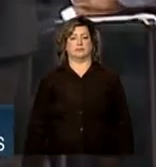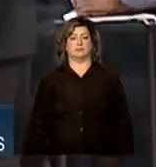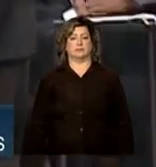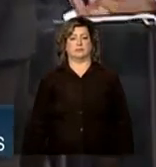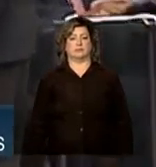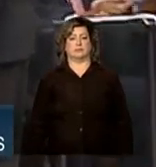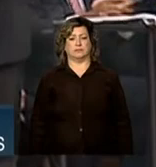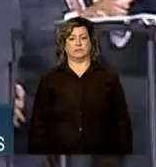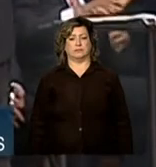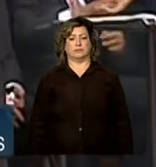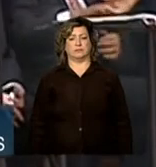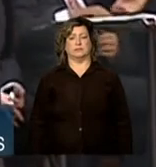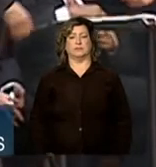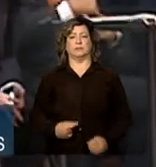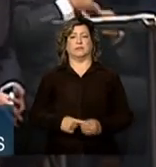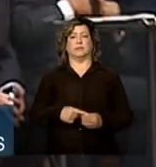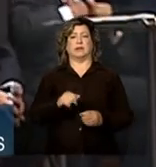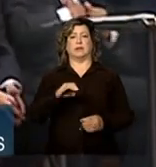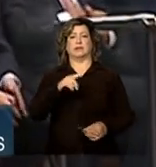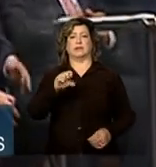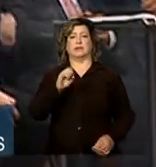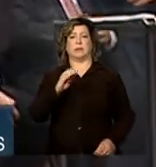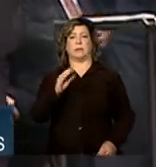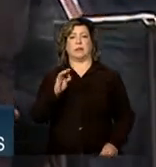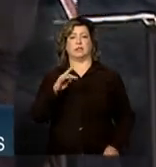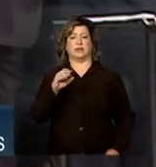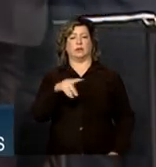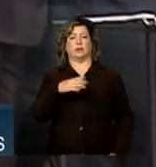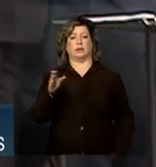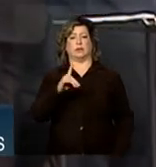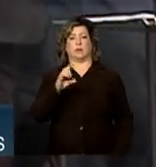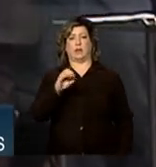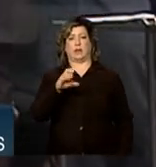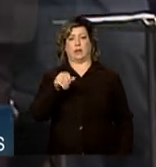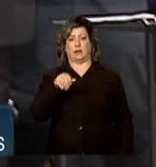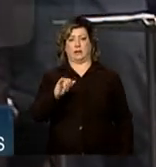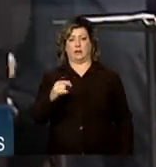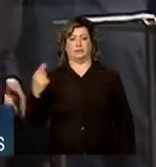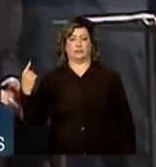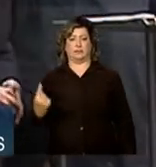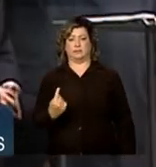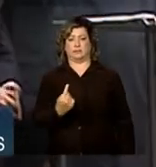São Sebastião do Caí, Darcy José Lauerman.